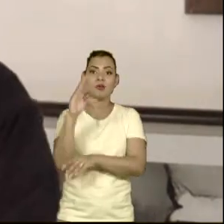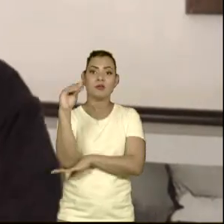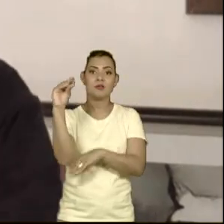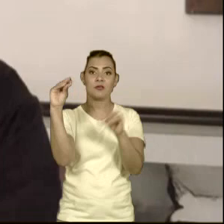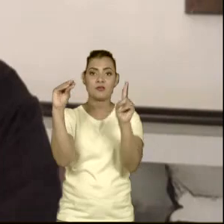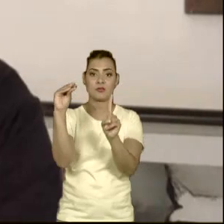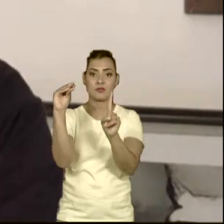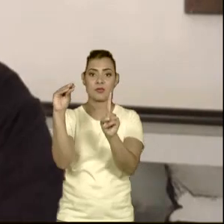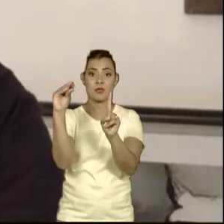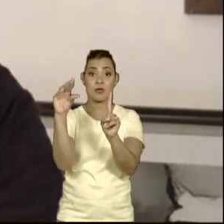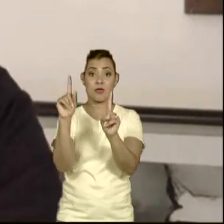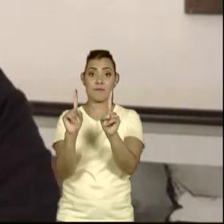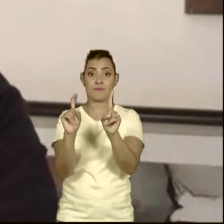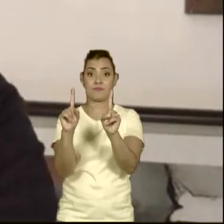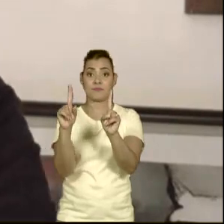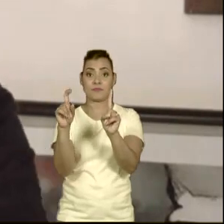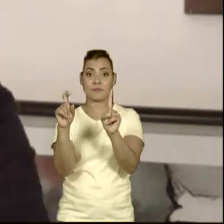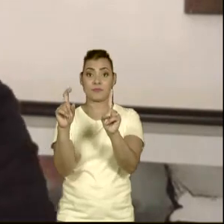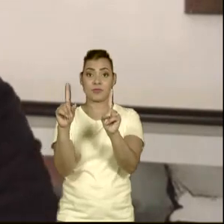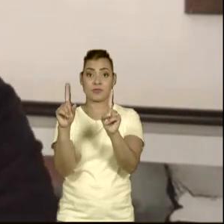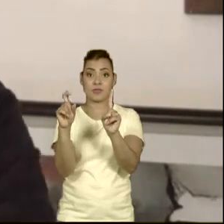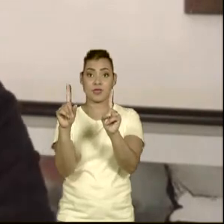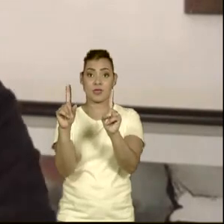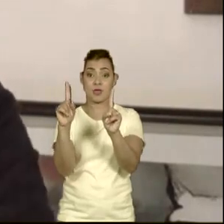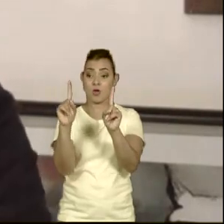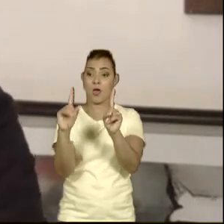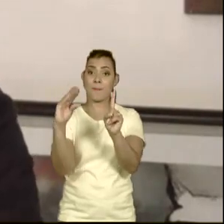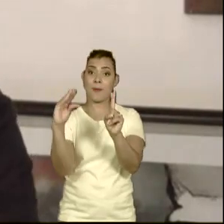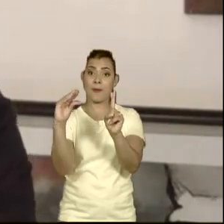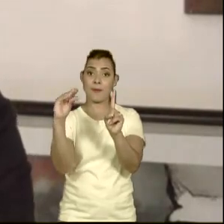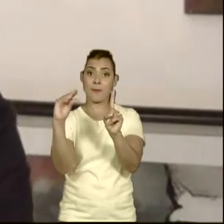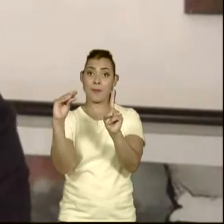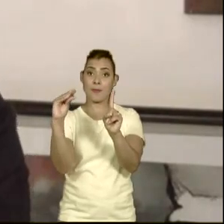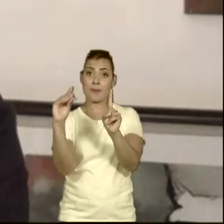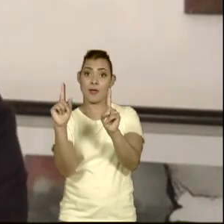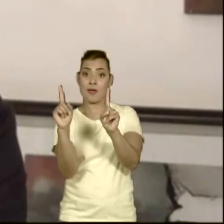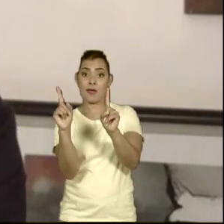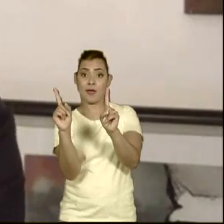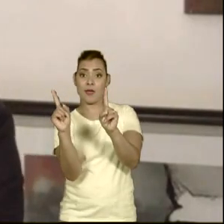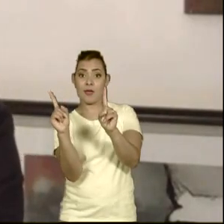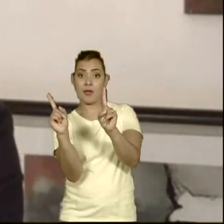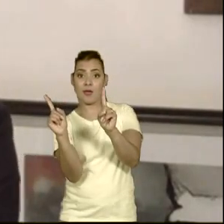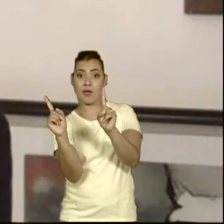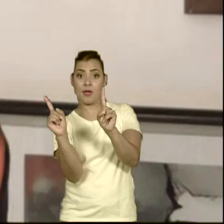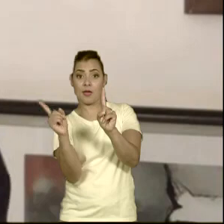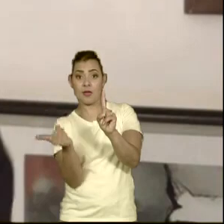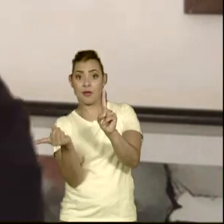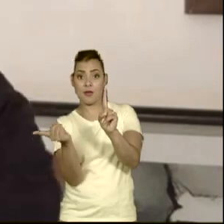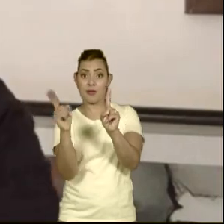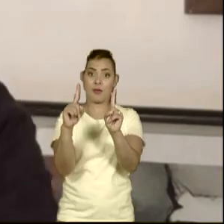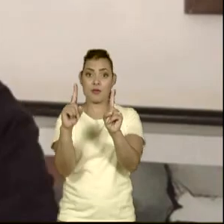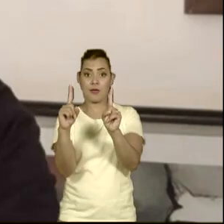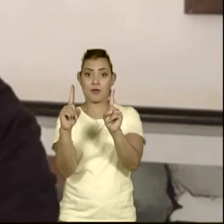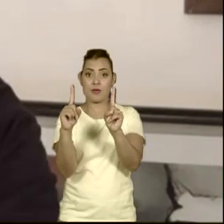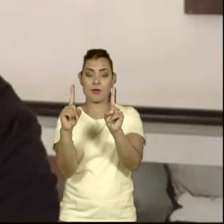Balinha, Maria Balinha e Beleléu. O Beleléu começava a conversar com ela, ele ia entortando, ia entortando, aí ele caía e voltava. Porque era